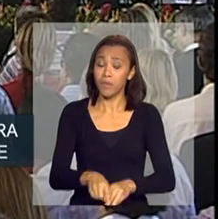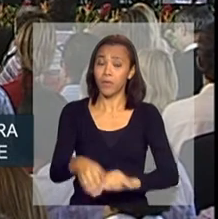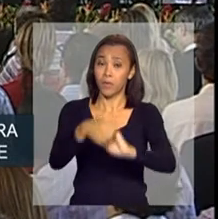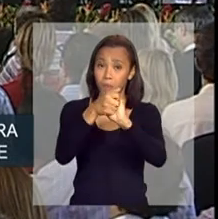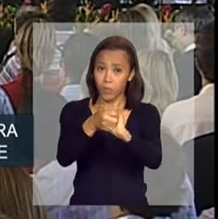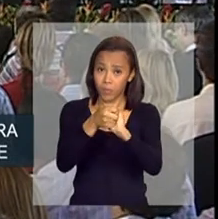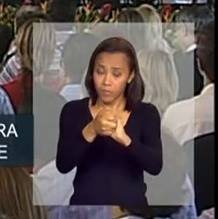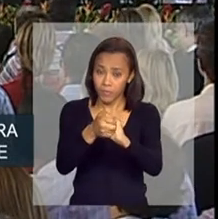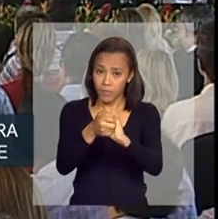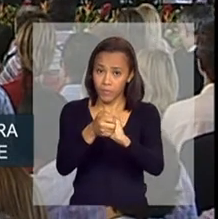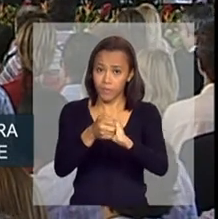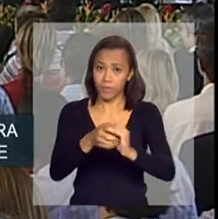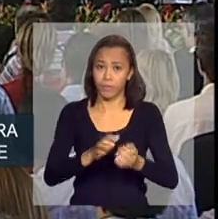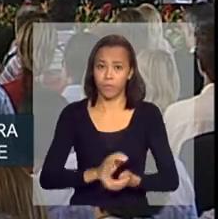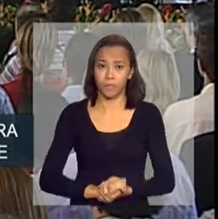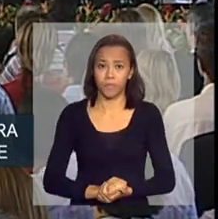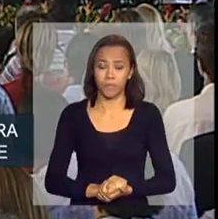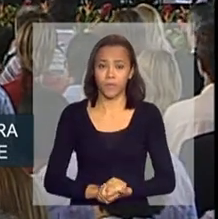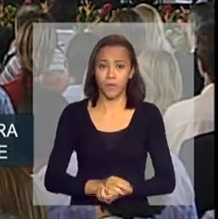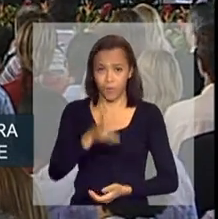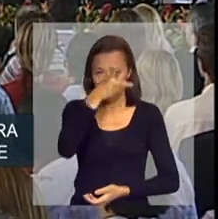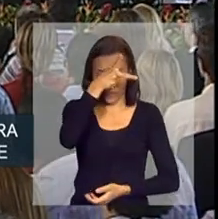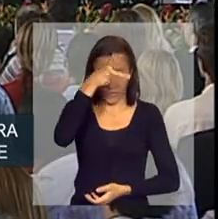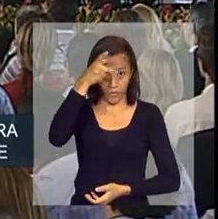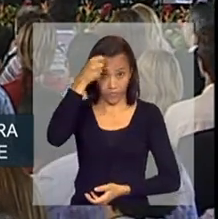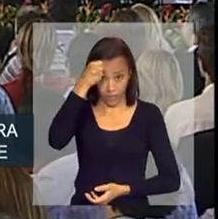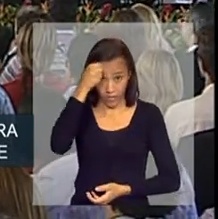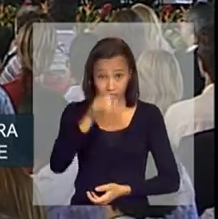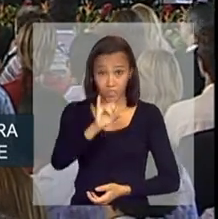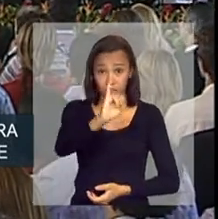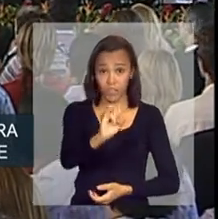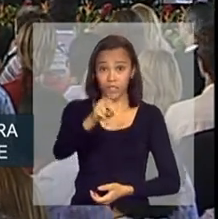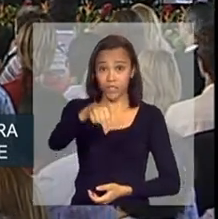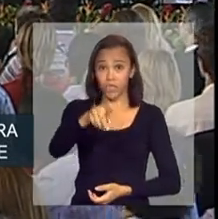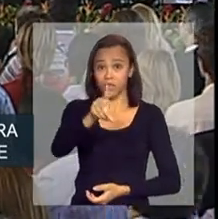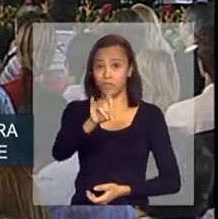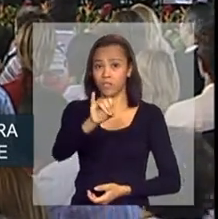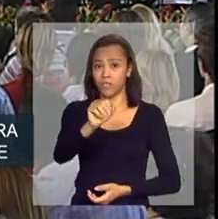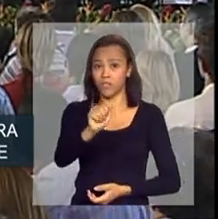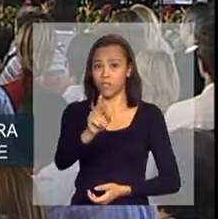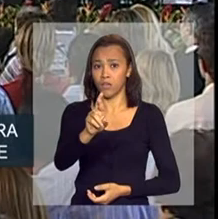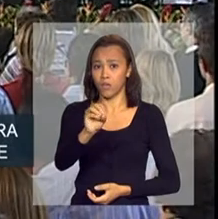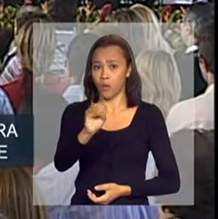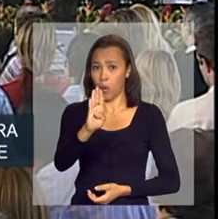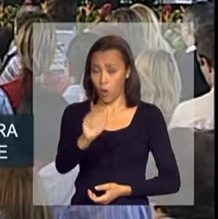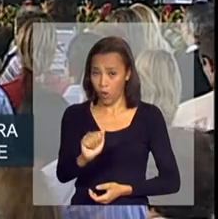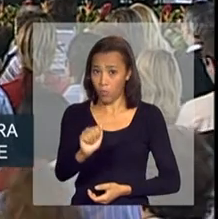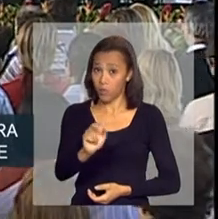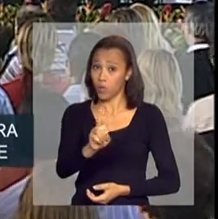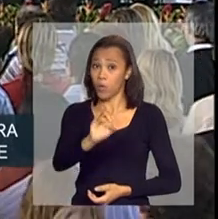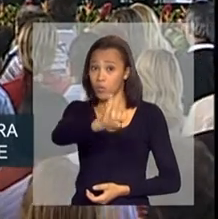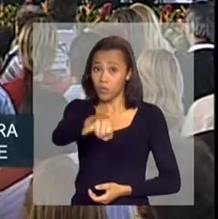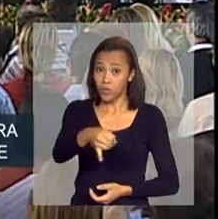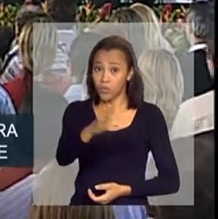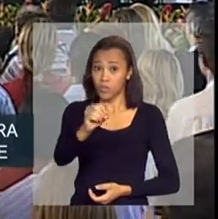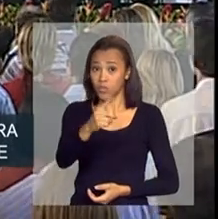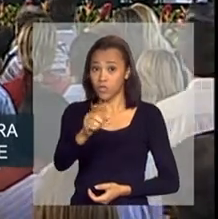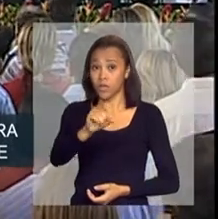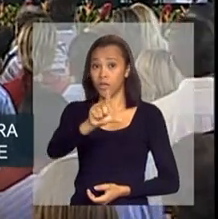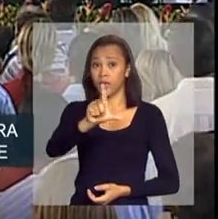Cumprimentar o prefeito de Indiaroba, José Leal da Costa